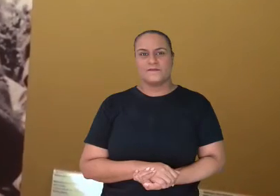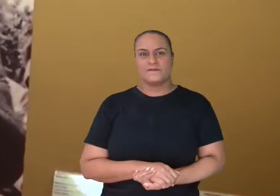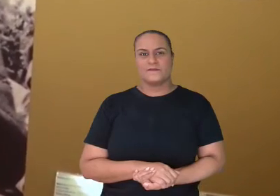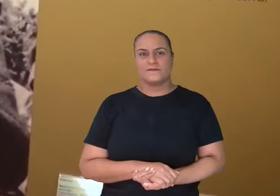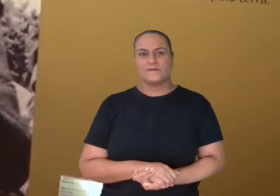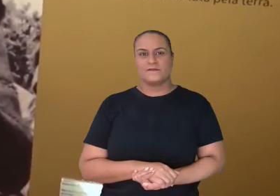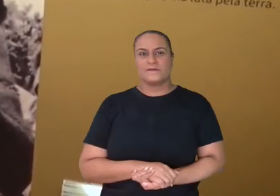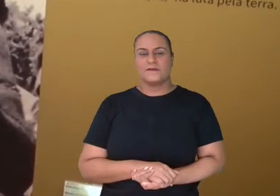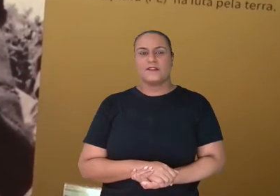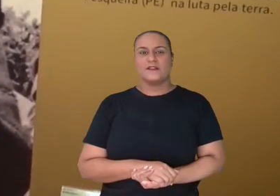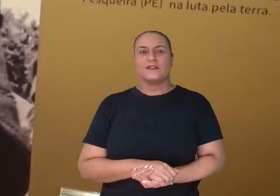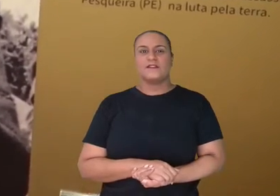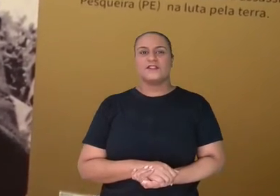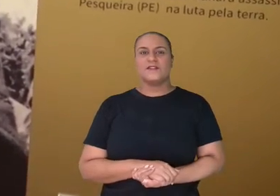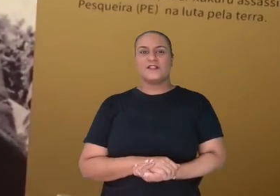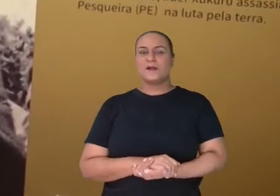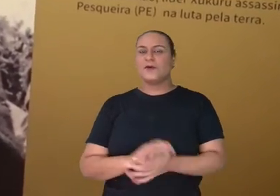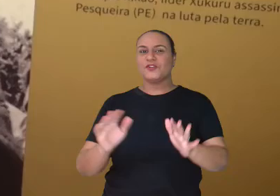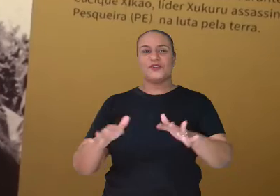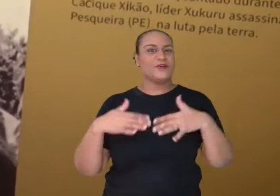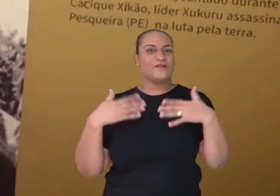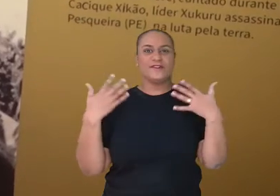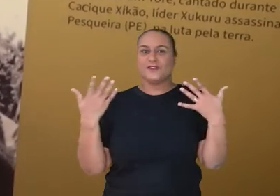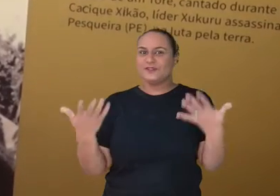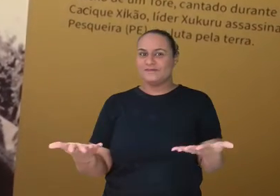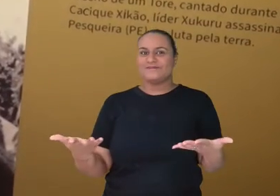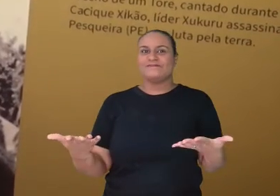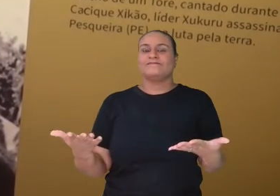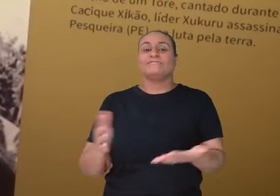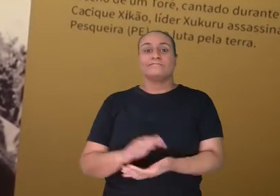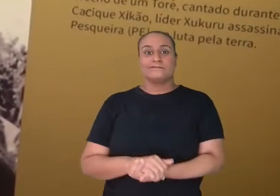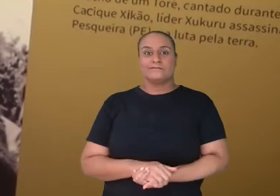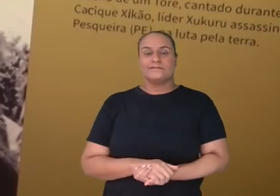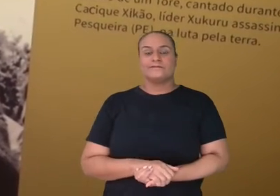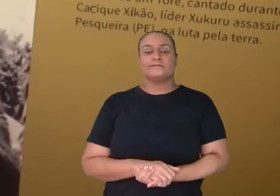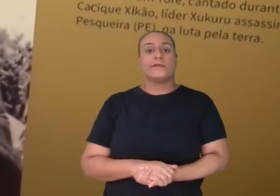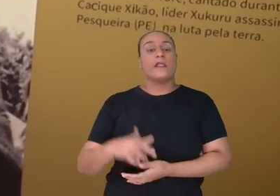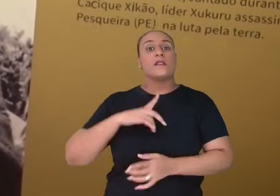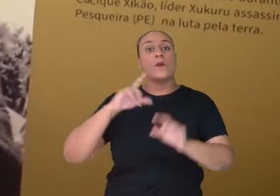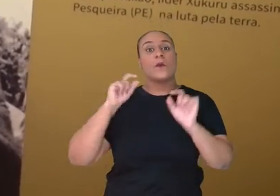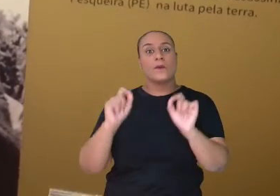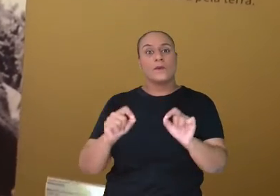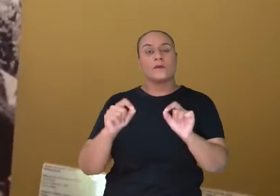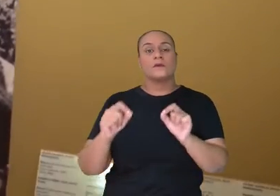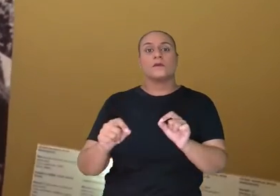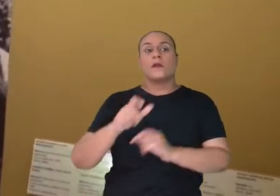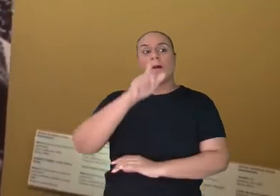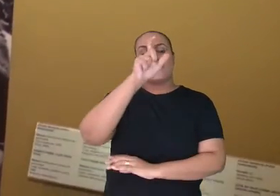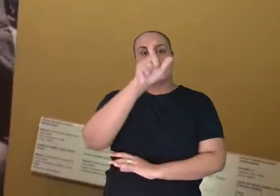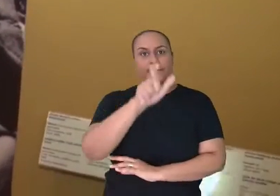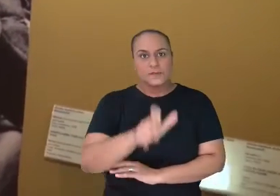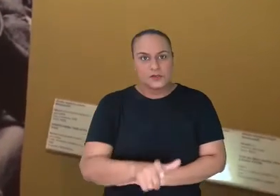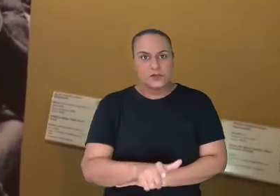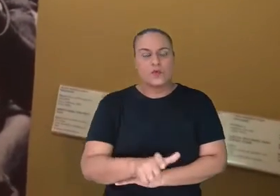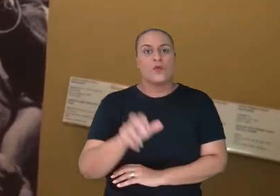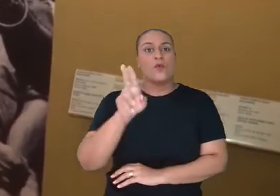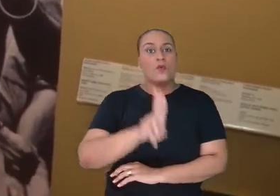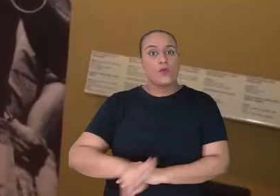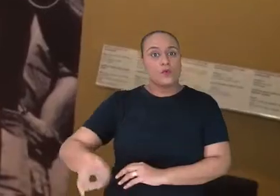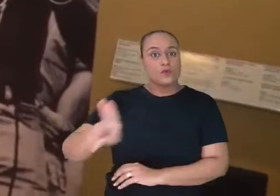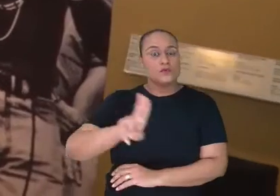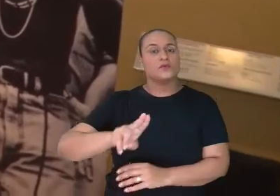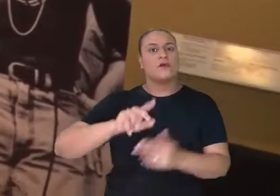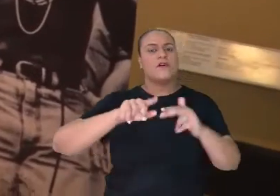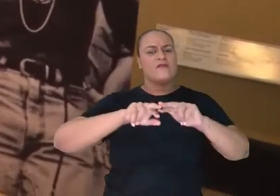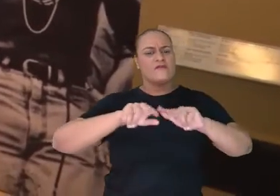Qual o estereótipo que a gente tem do indígena e como a gente vê? Aqui a gente vê uma pessoa usando diversos